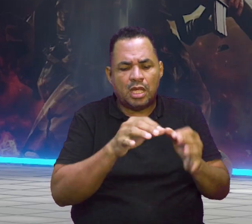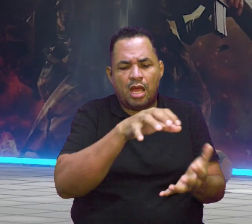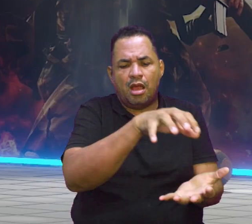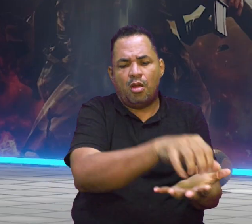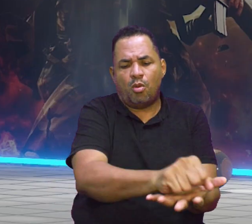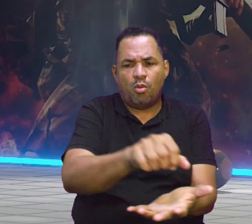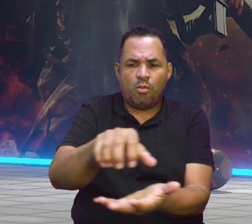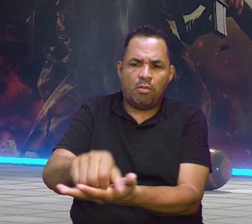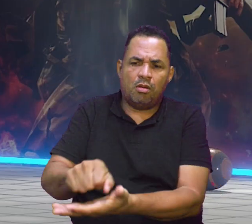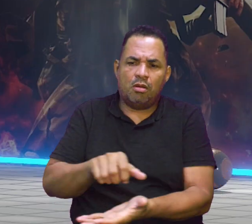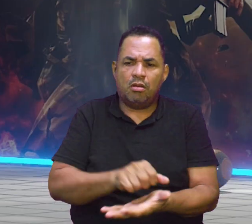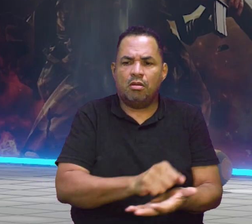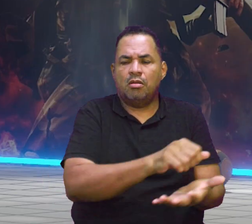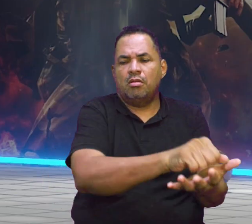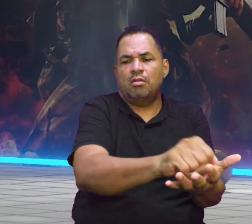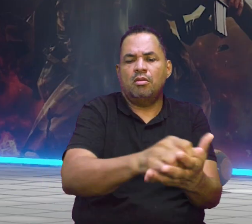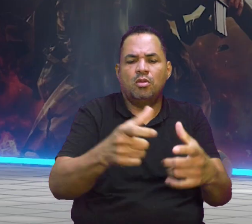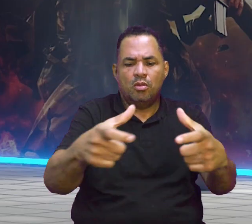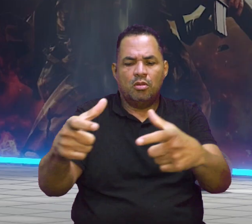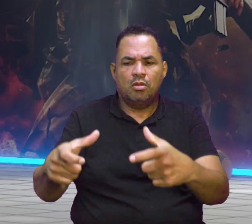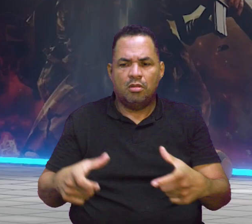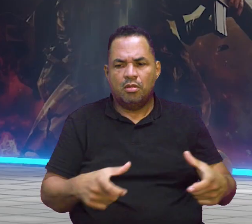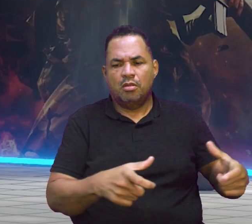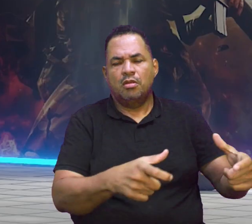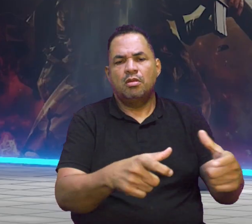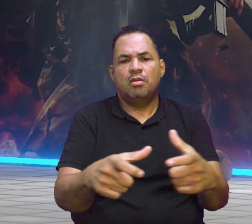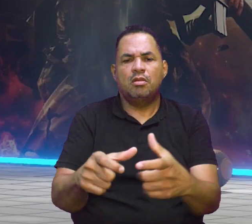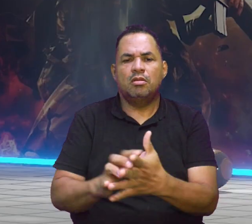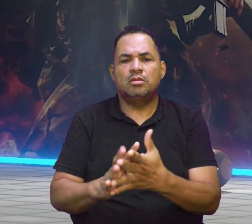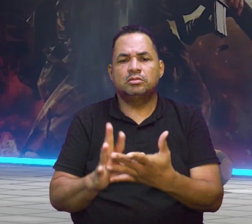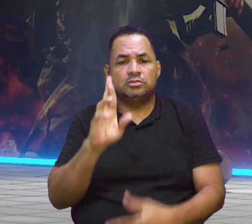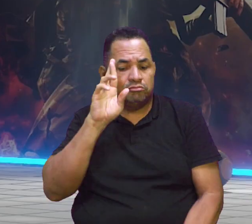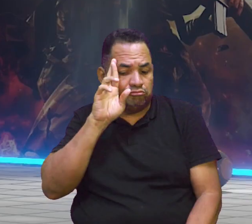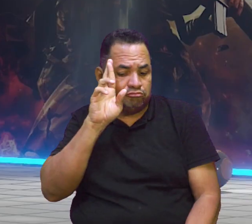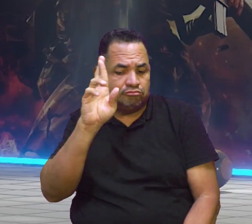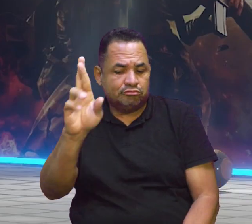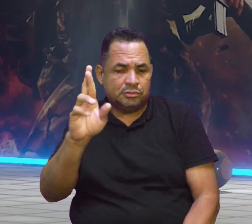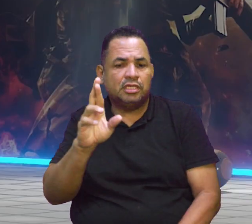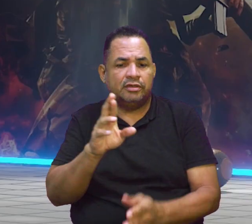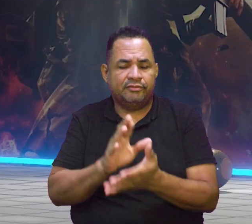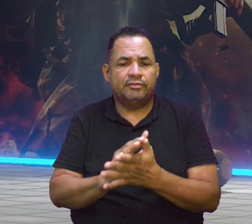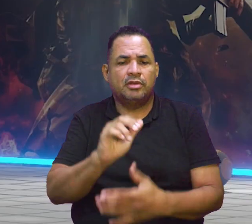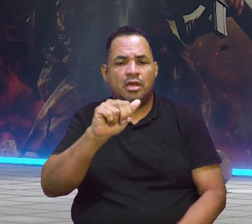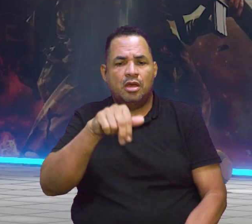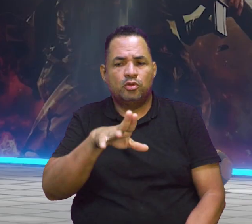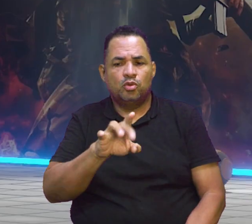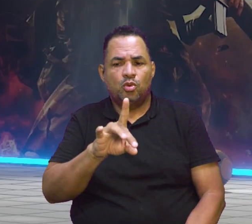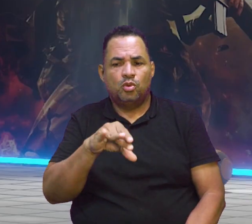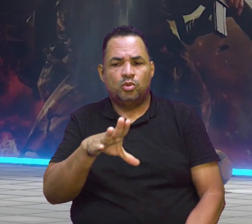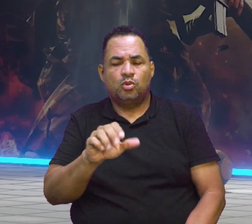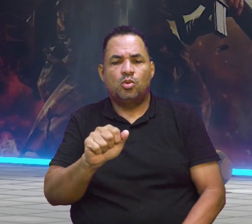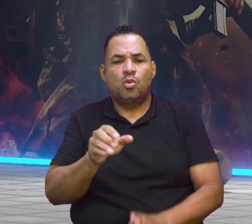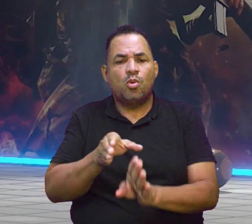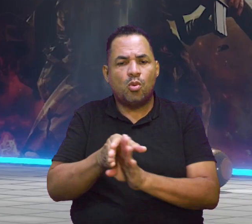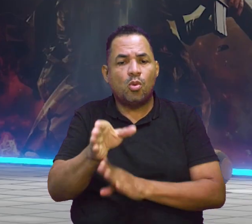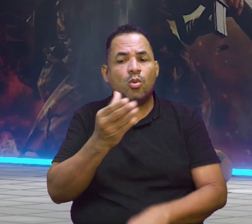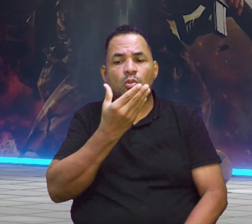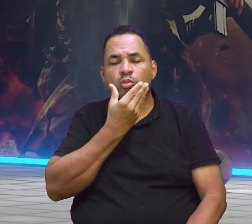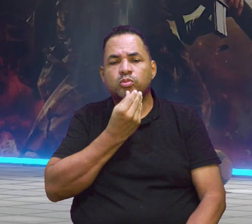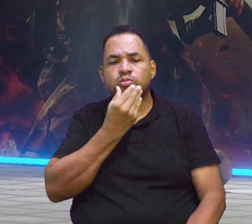esse território, e vão ser liderados pelo Antônio Conselheiro. Então, dentro desse arraial, vai ser